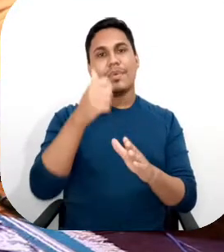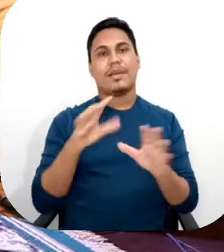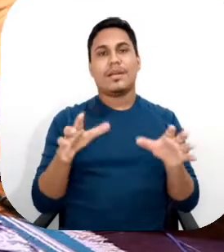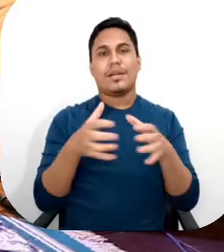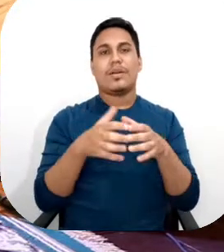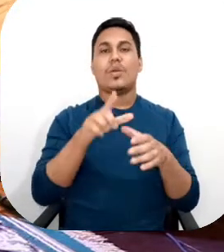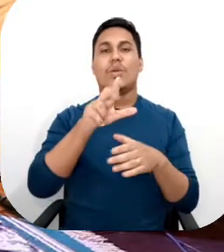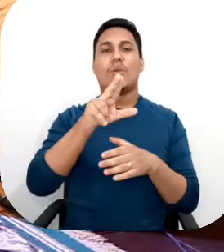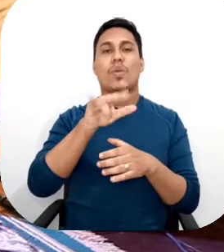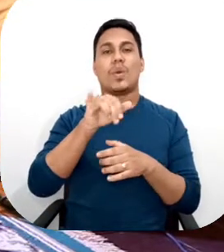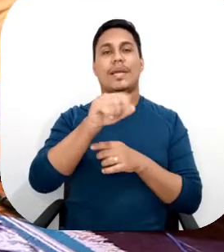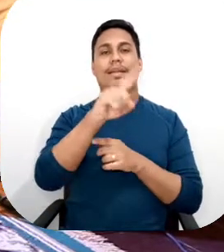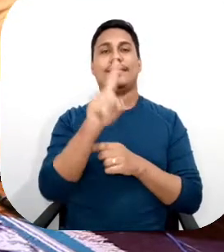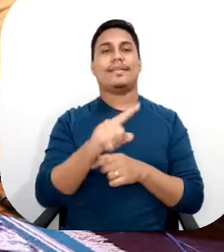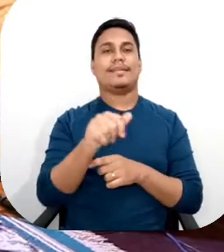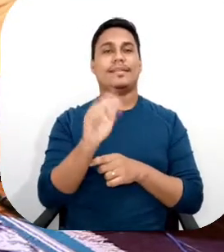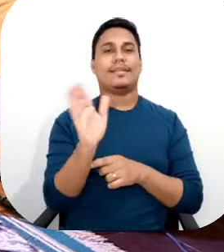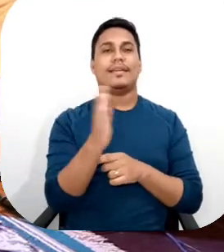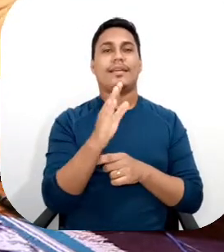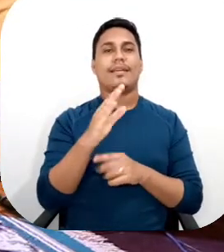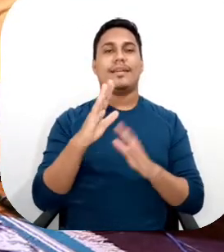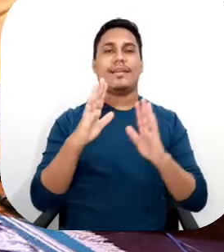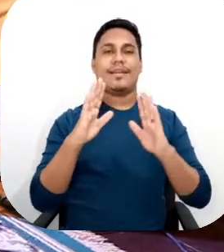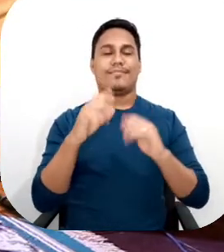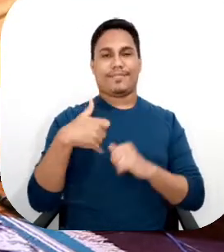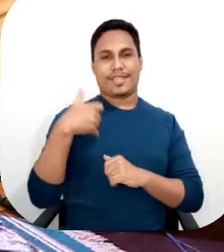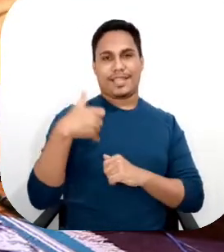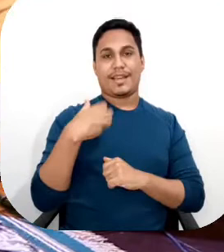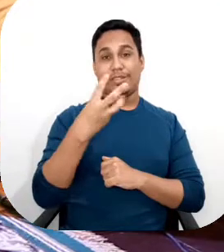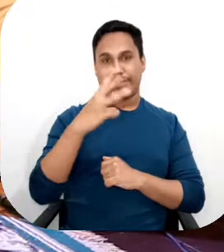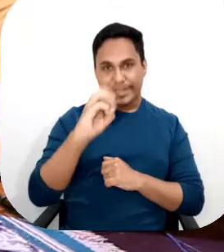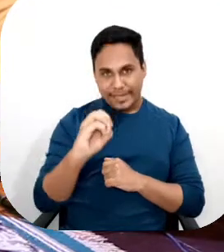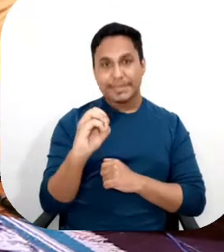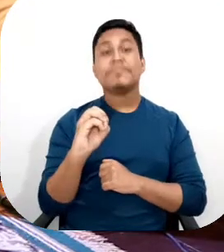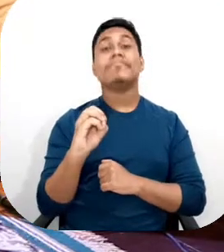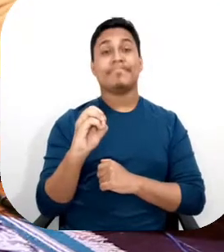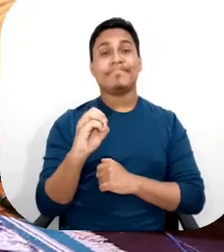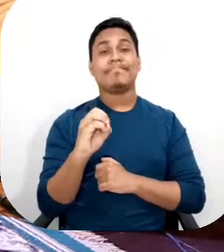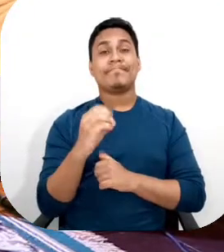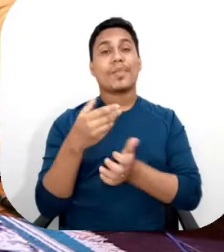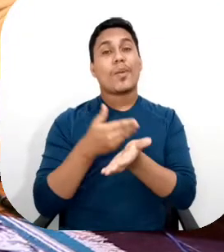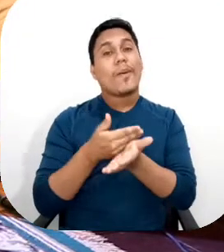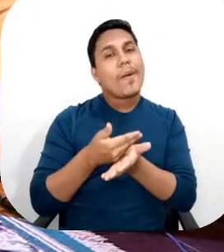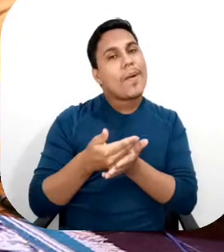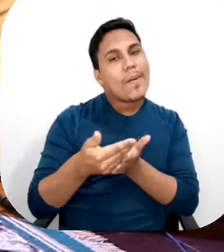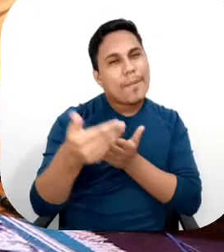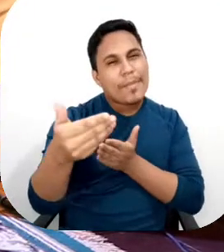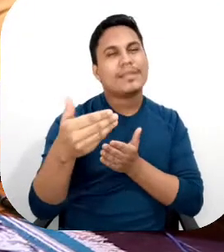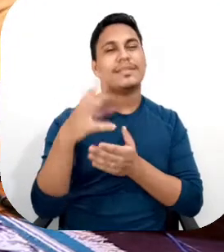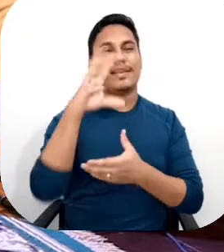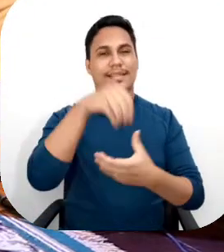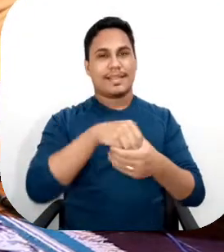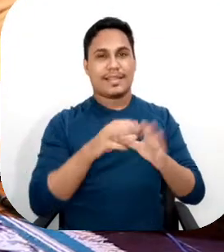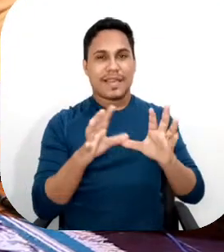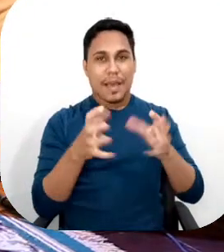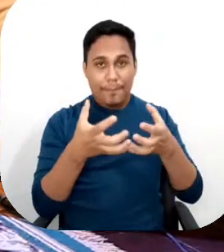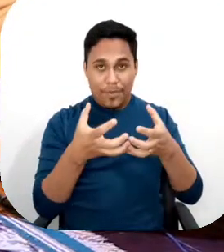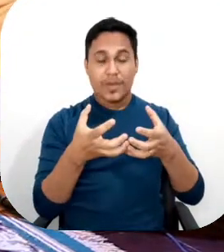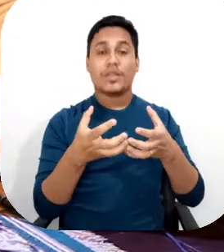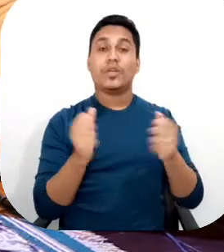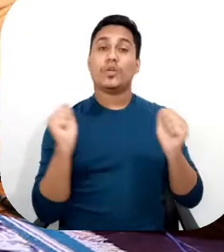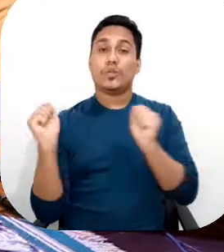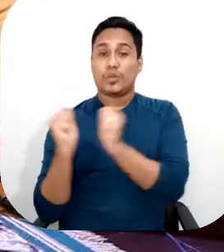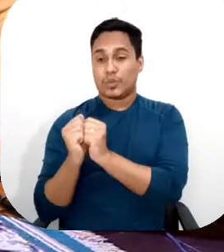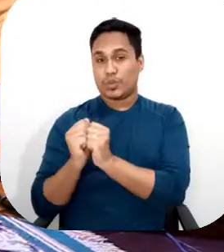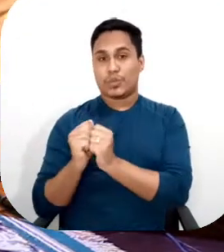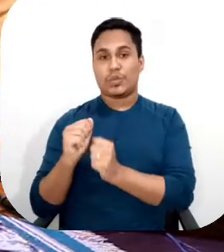dos 30. Está aqui em minha câmera. Que foi Luiz e a Casa dos 30, que eu construí junto